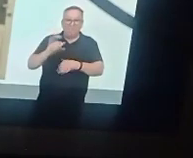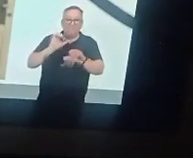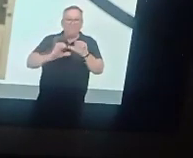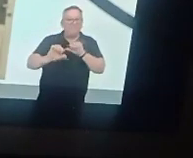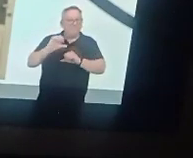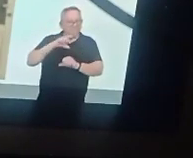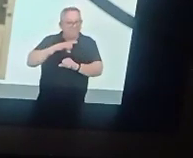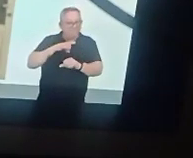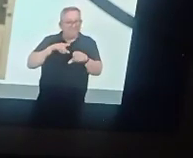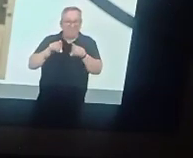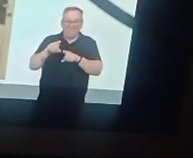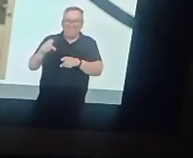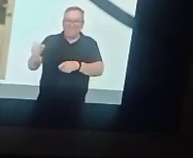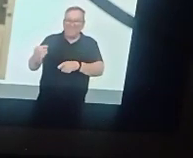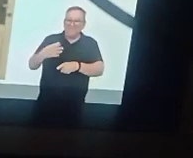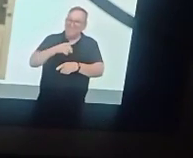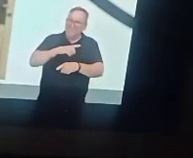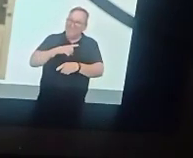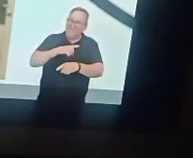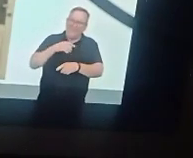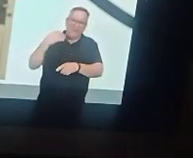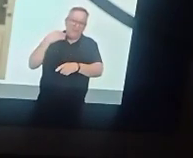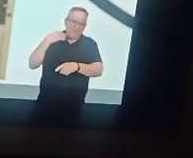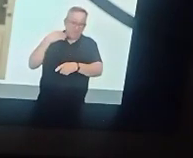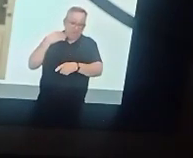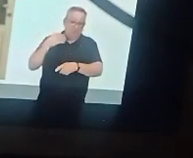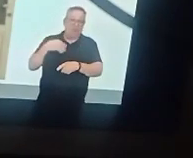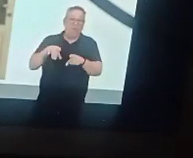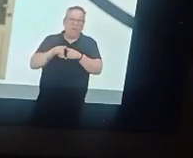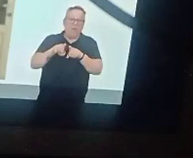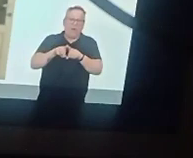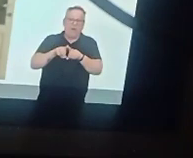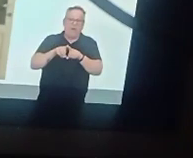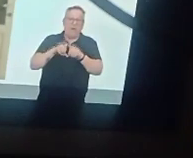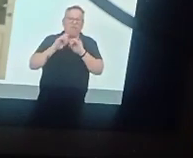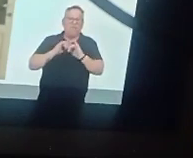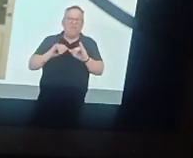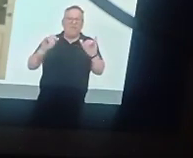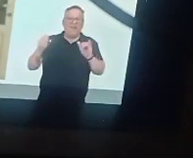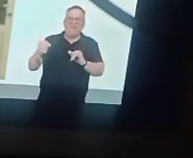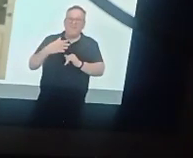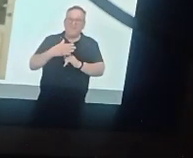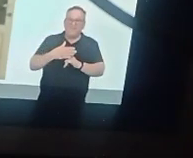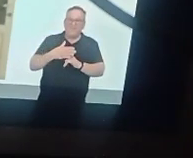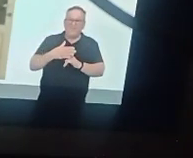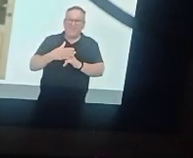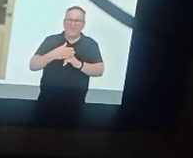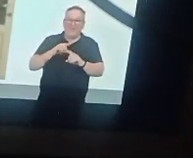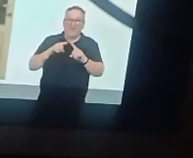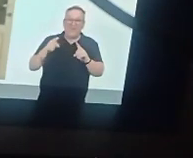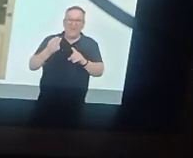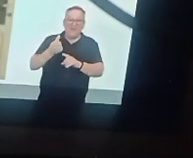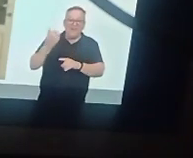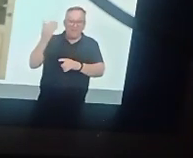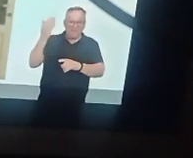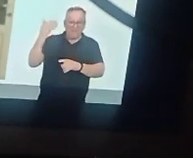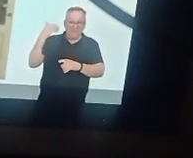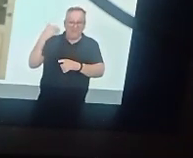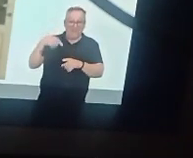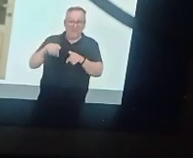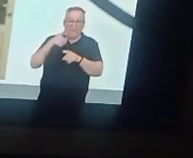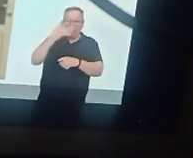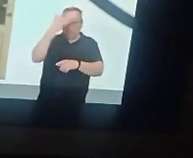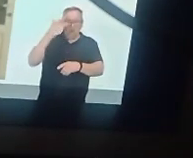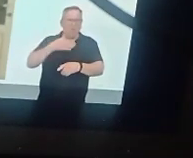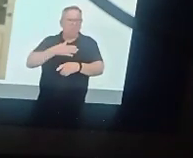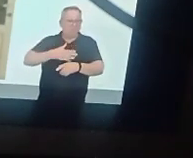vai ter, sobre as novidades que estão no Banco de Talentos. A gente já anunciou uma novidade durante a OT de sexta-feira passada, o pessoal